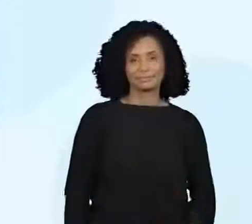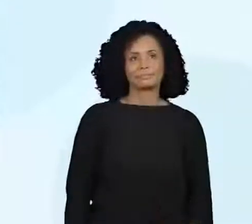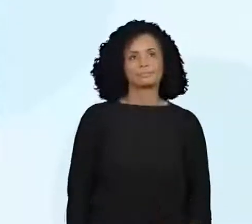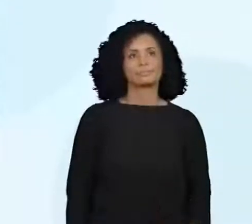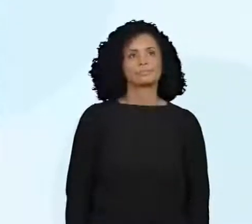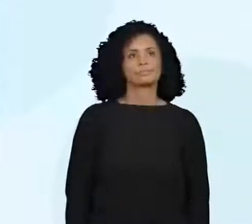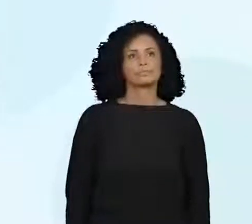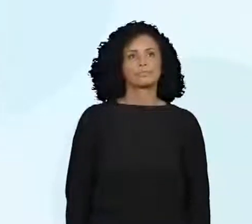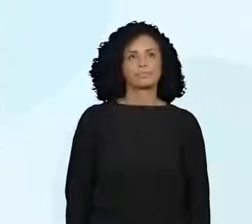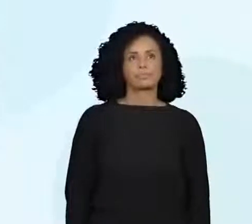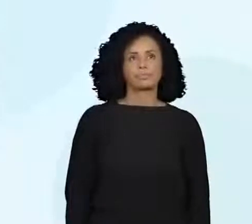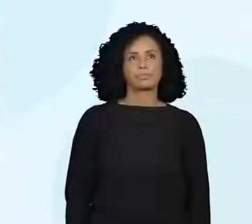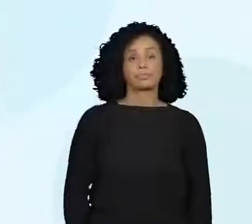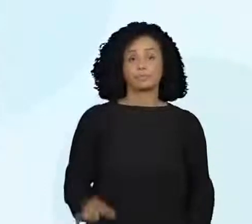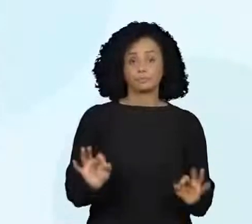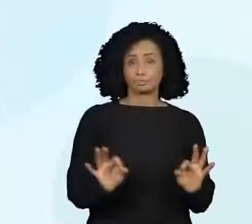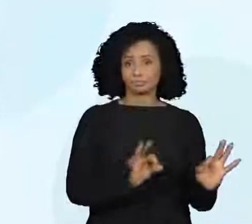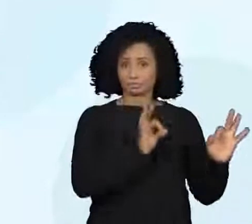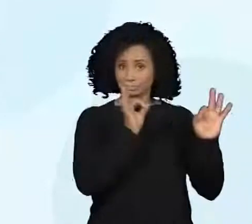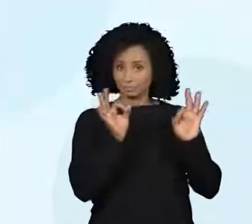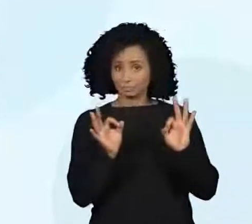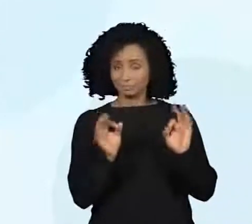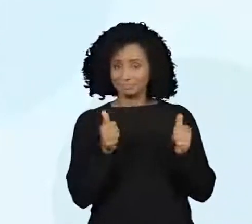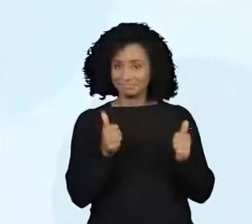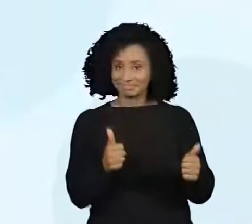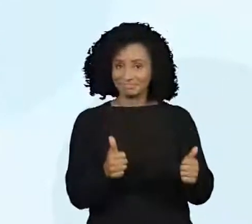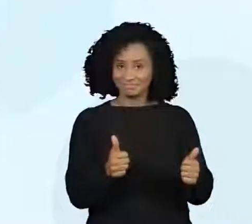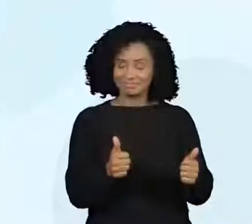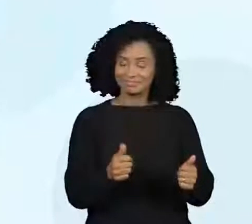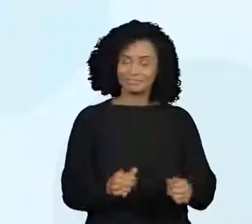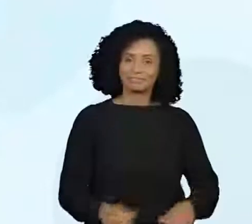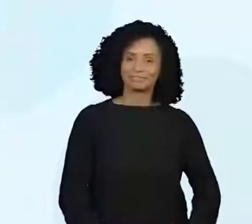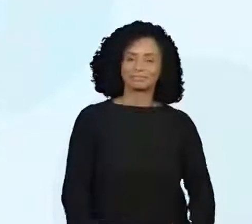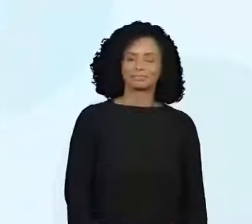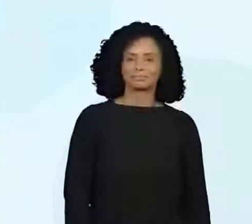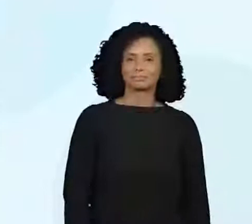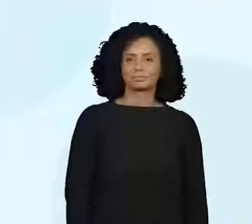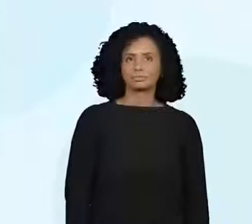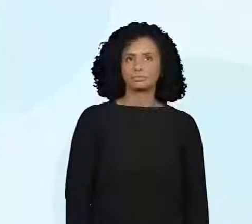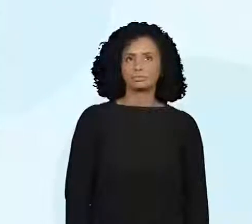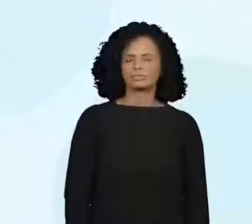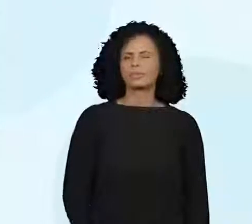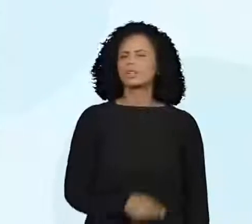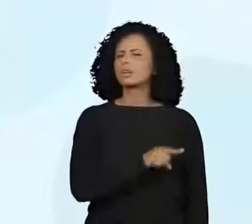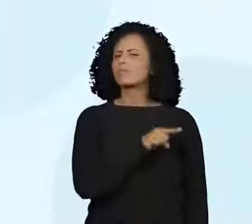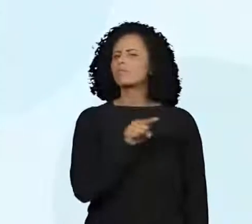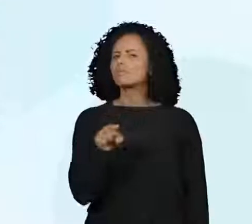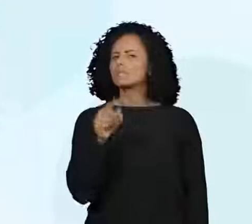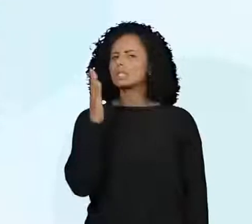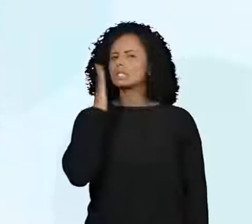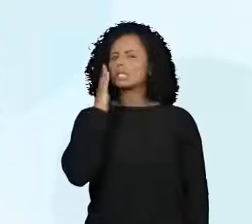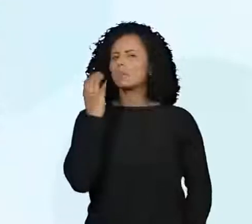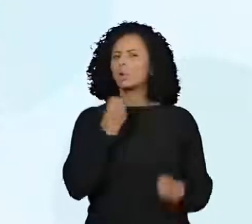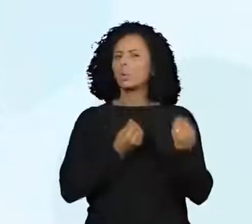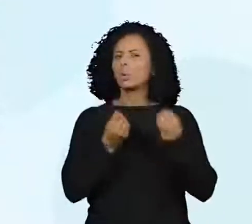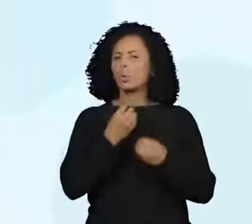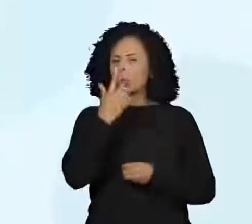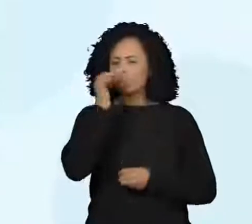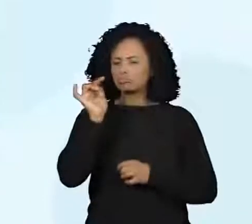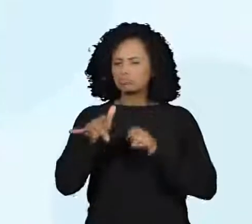Então, acompanhe aí da sala de aula ou de casa. Você sabe como o lixo pode ser classificado?